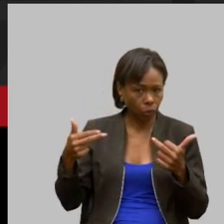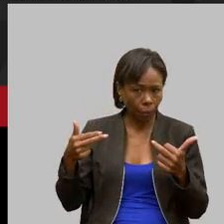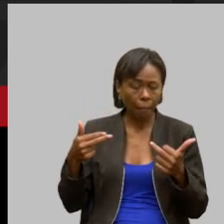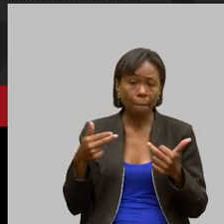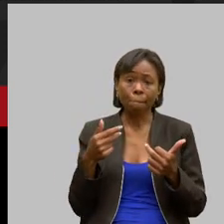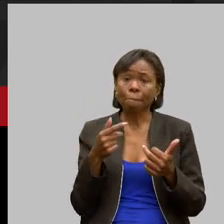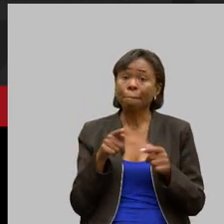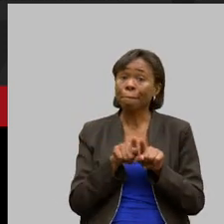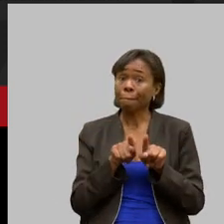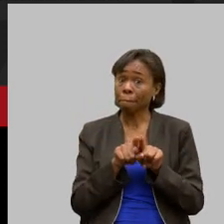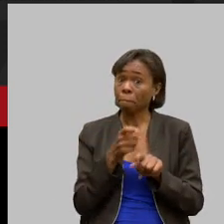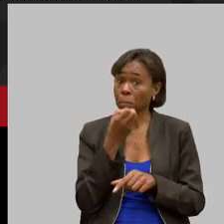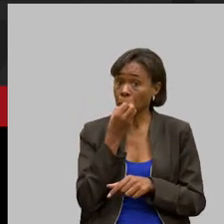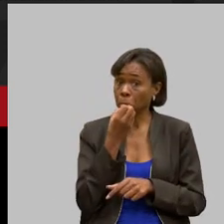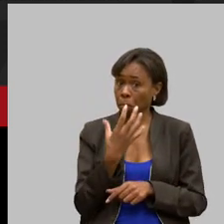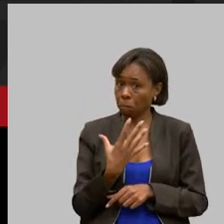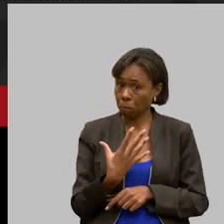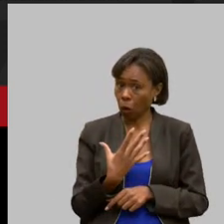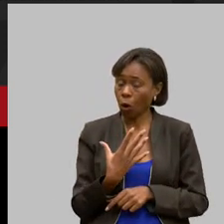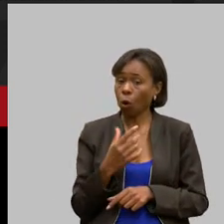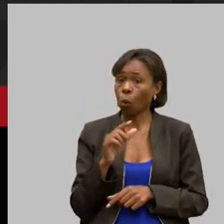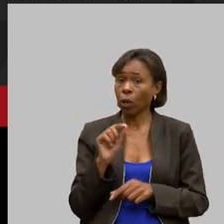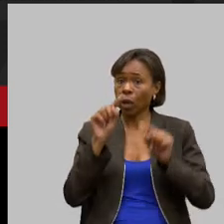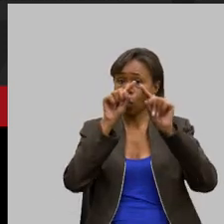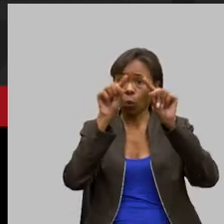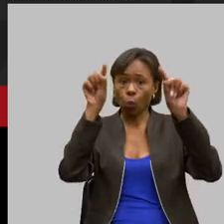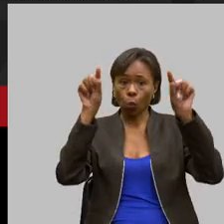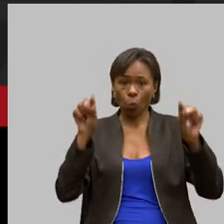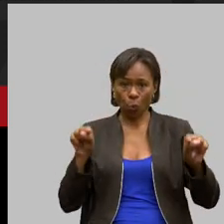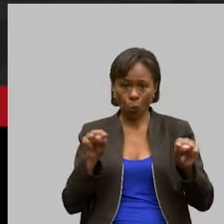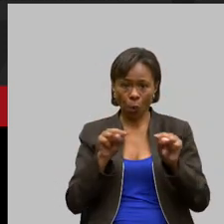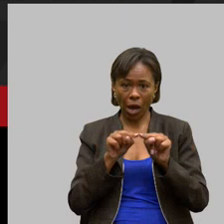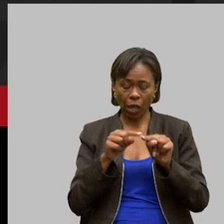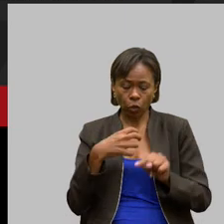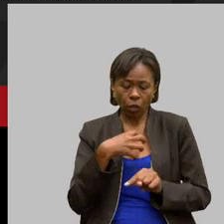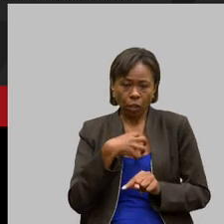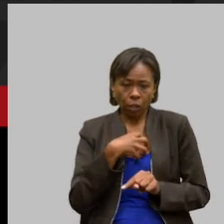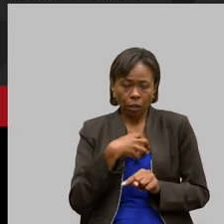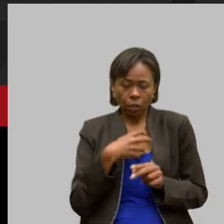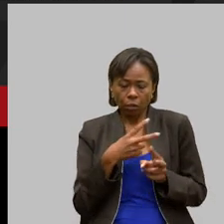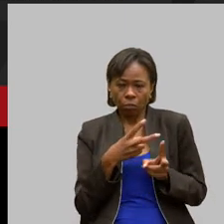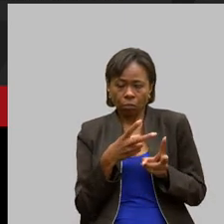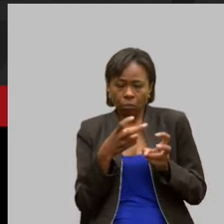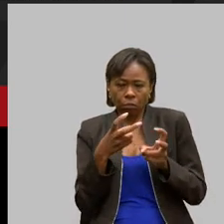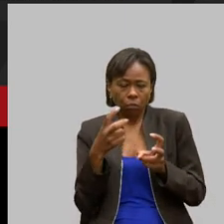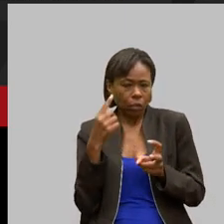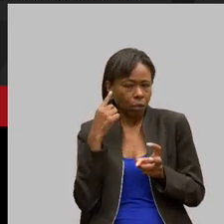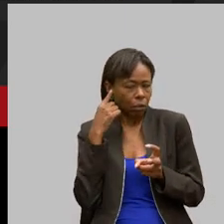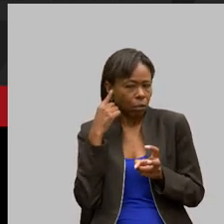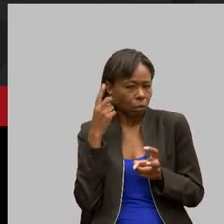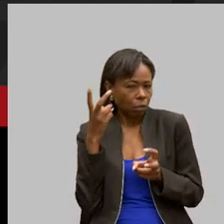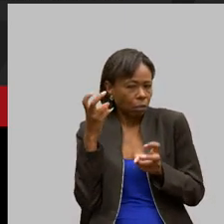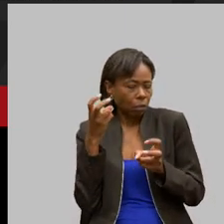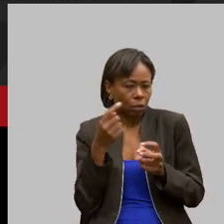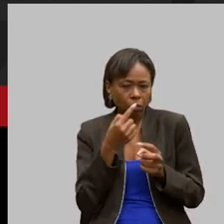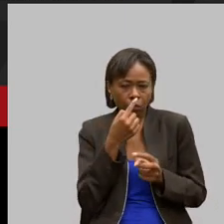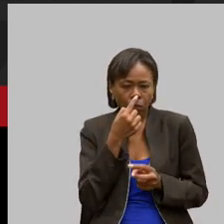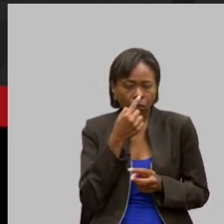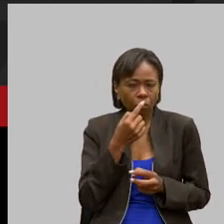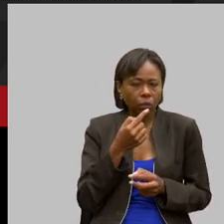muito lá que a gente trabalha o quadro sensorial né a gente adaptou aquele quadro sensorial né padrão que se